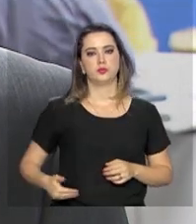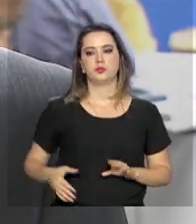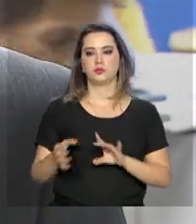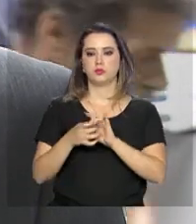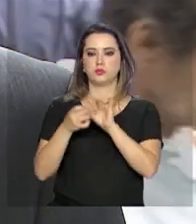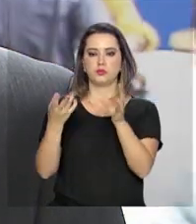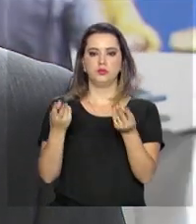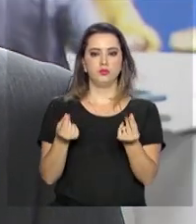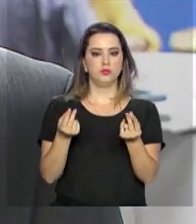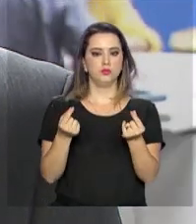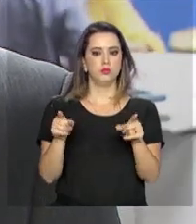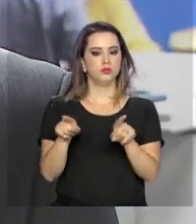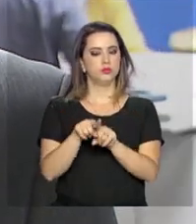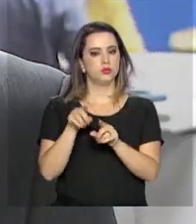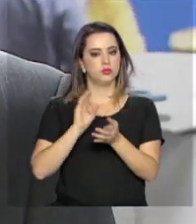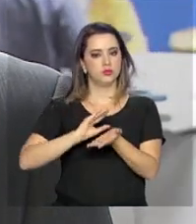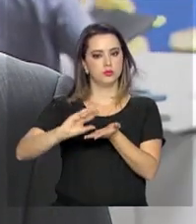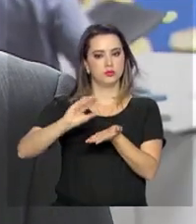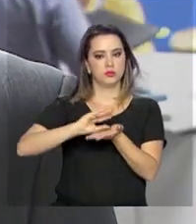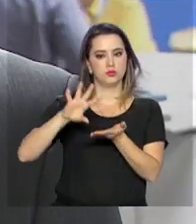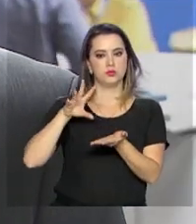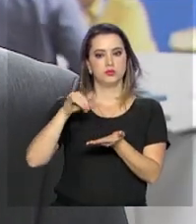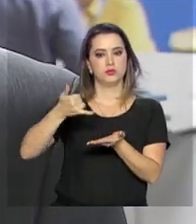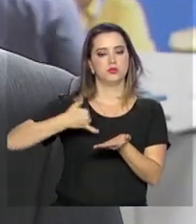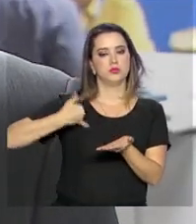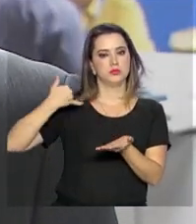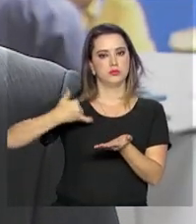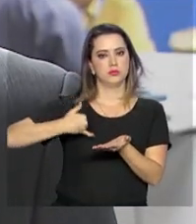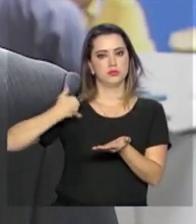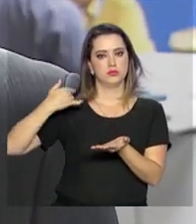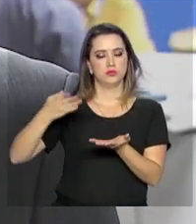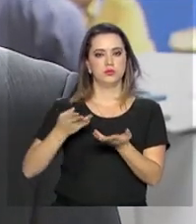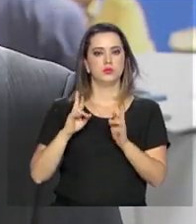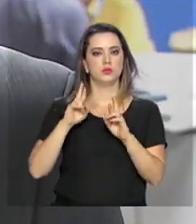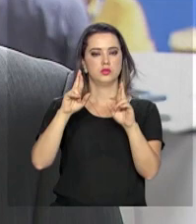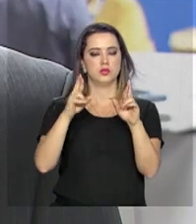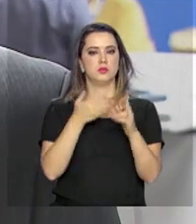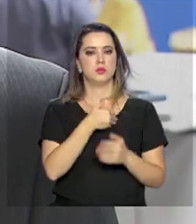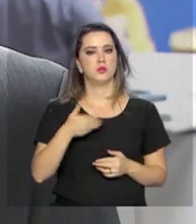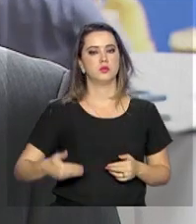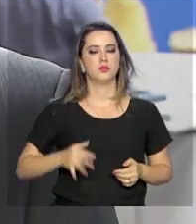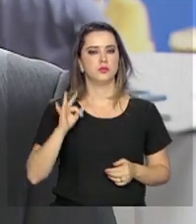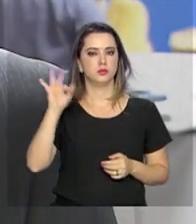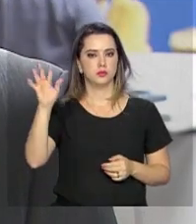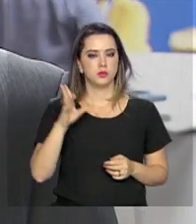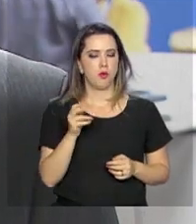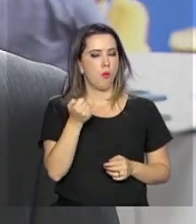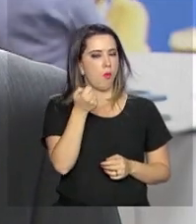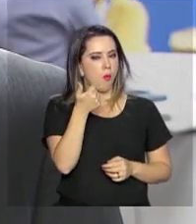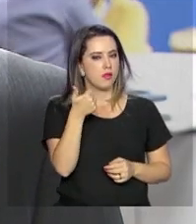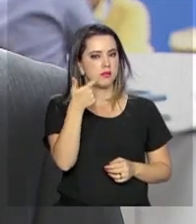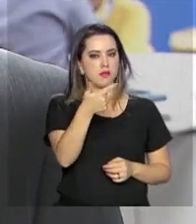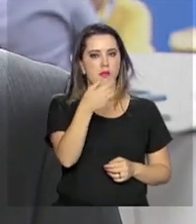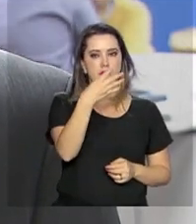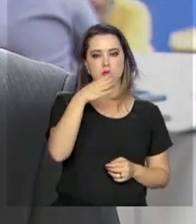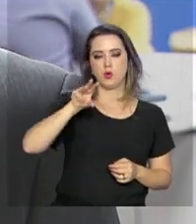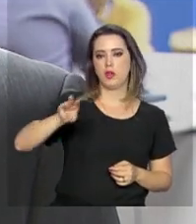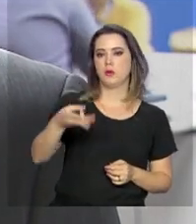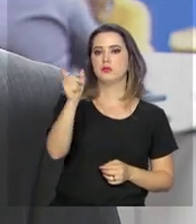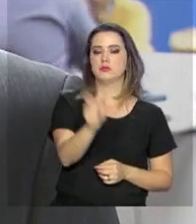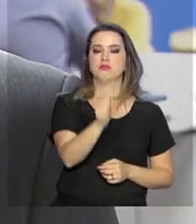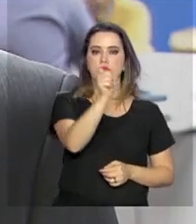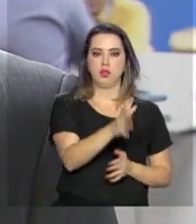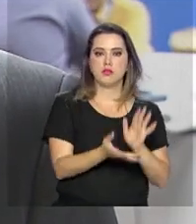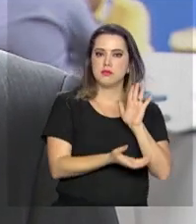liberação dos recursos para os cotistas de todas as idades a estimativa do governo federal é que quase 24 milhões de pessoas